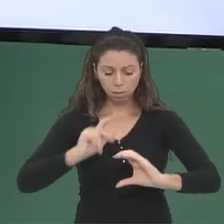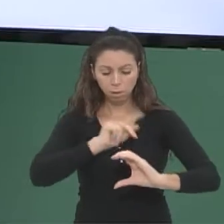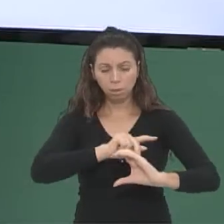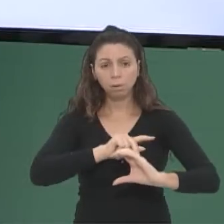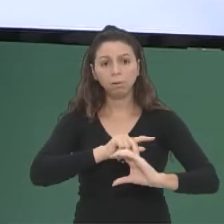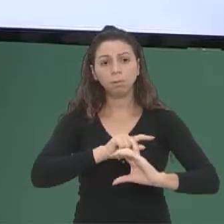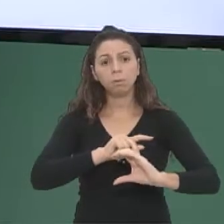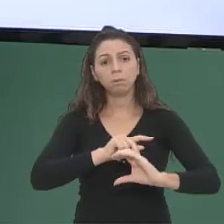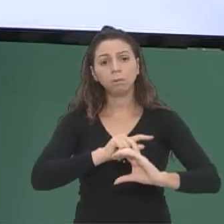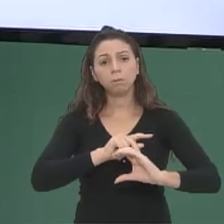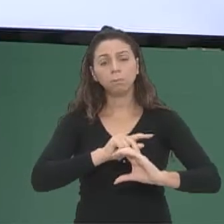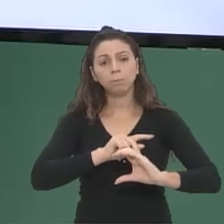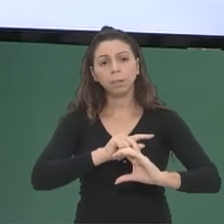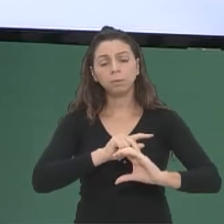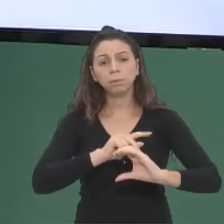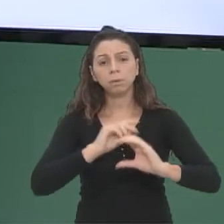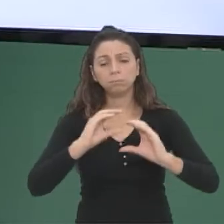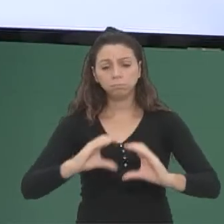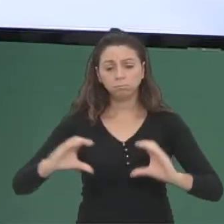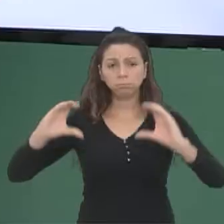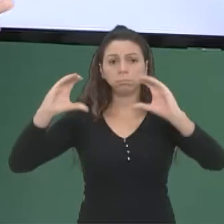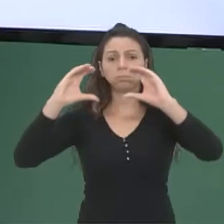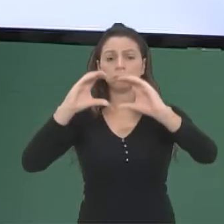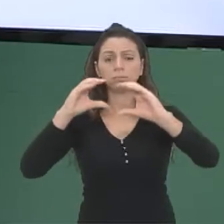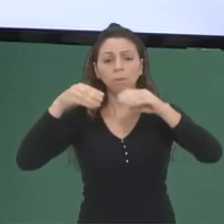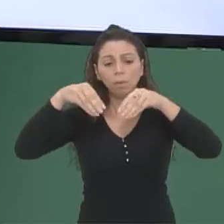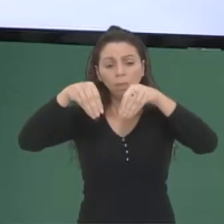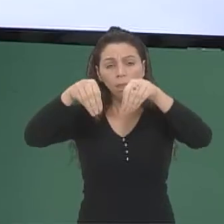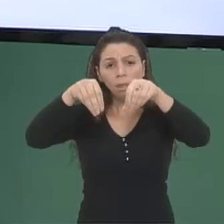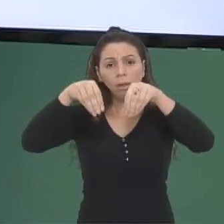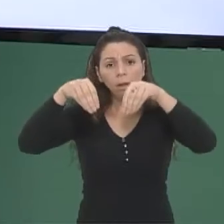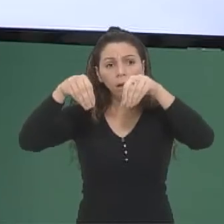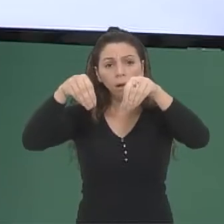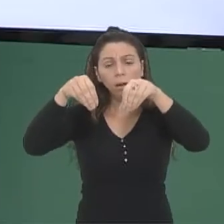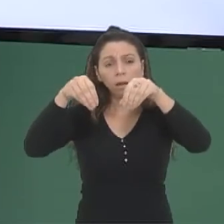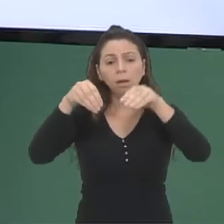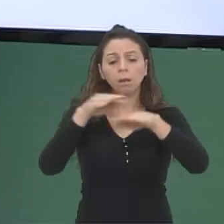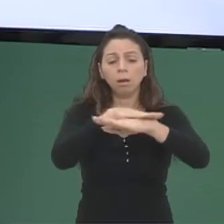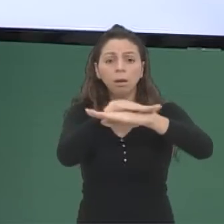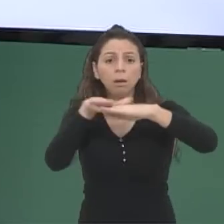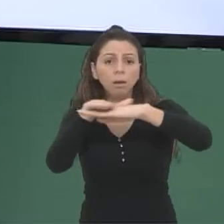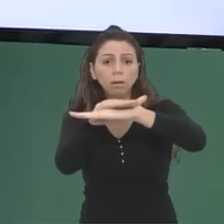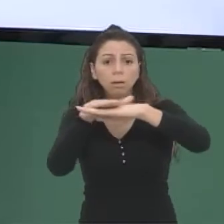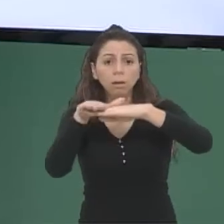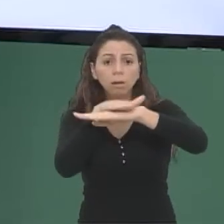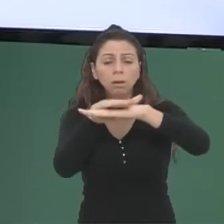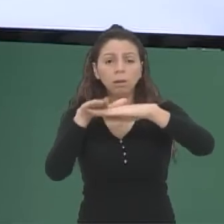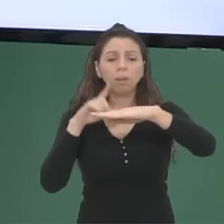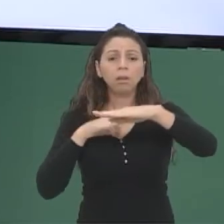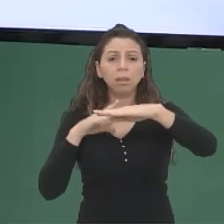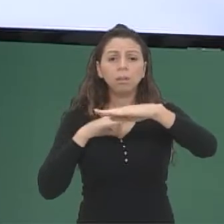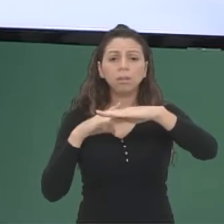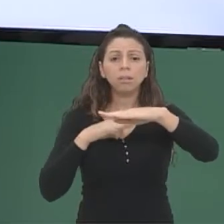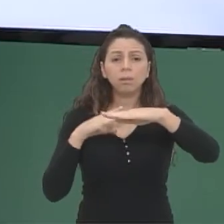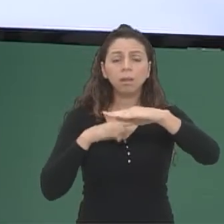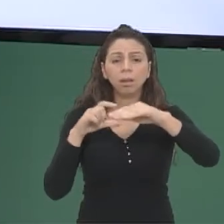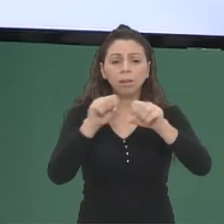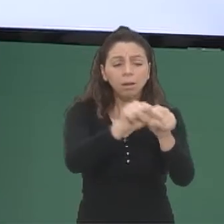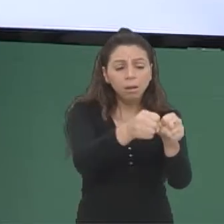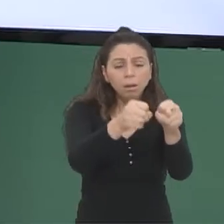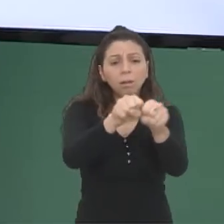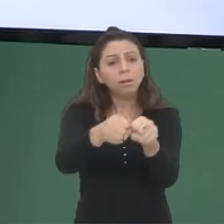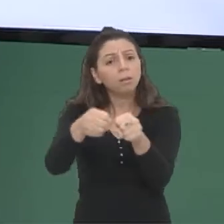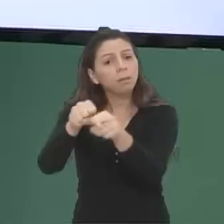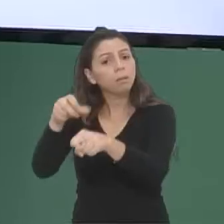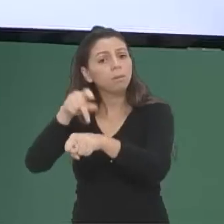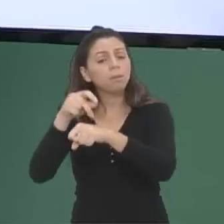os vegetais, as plantas, até chegar no solo que nós temos hoje, que tem pedaços, fragmentos de